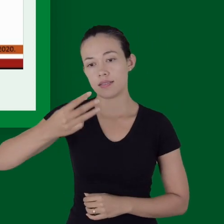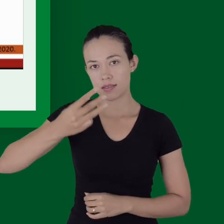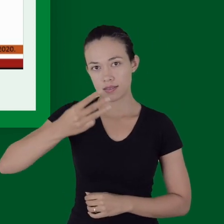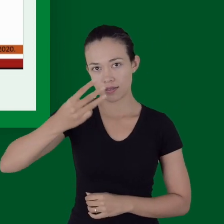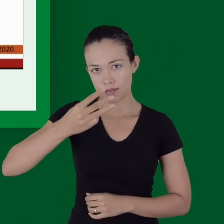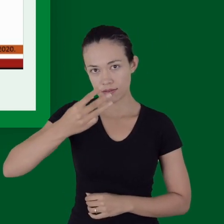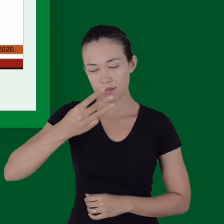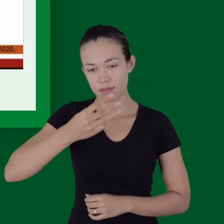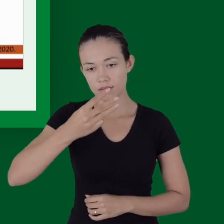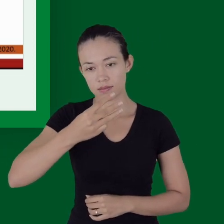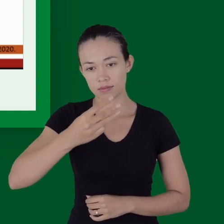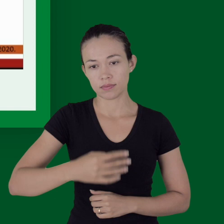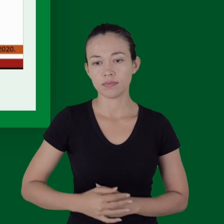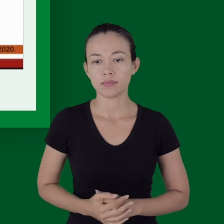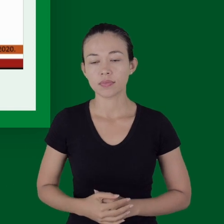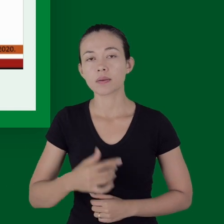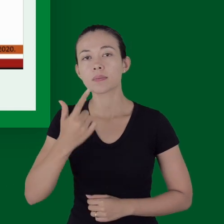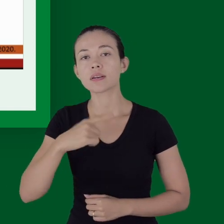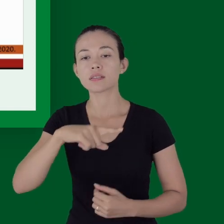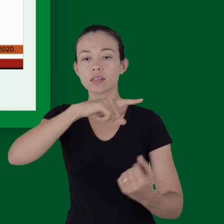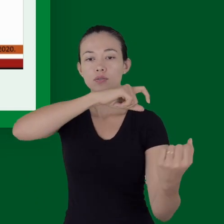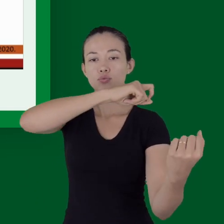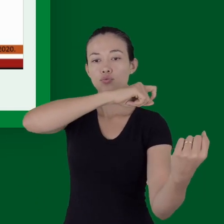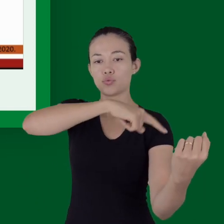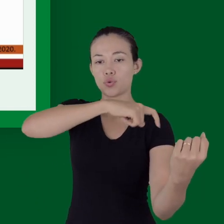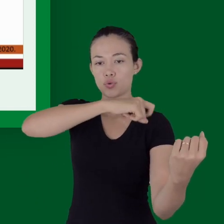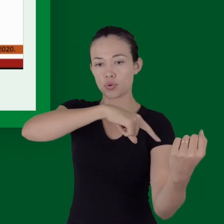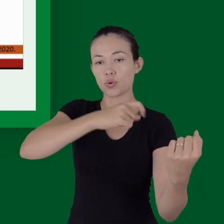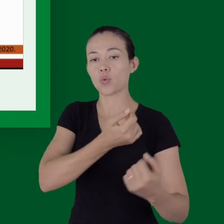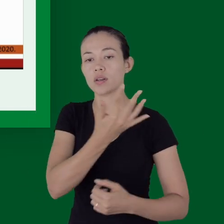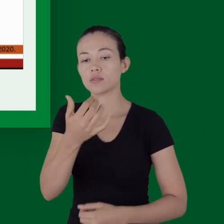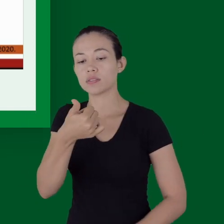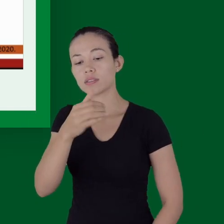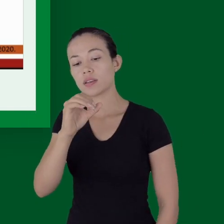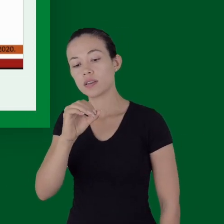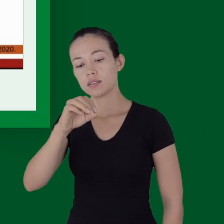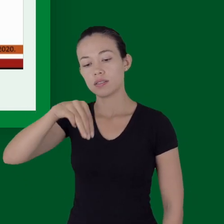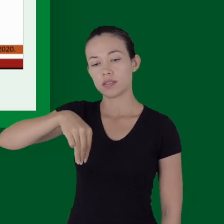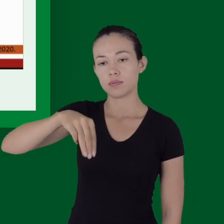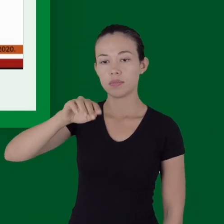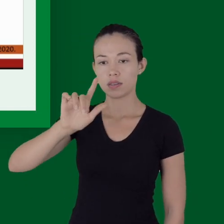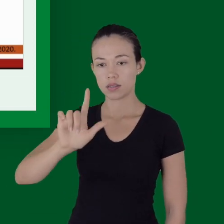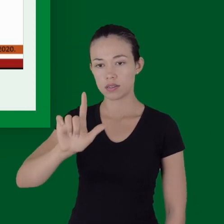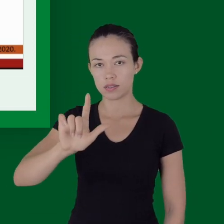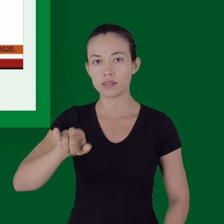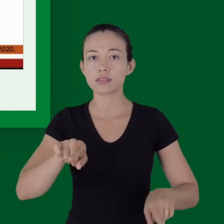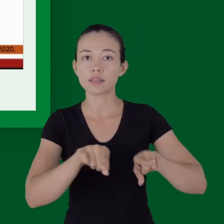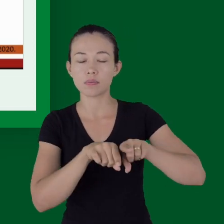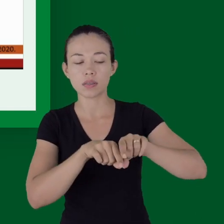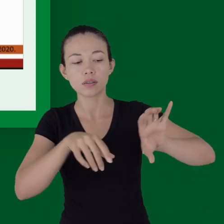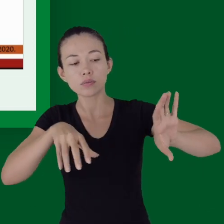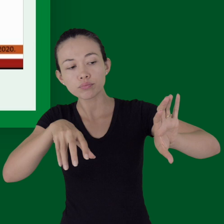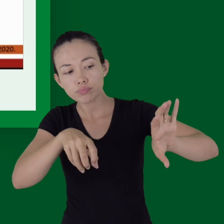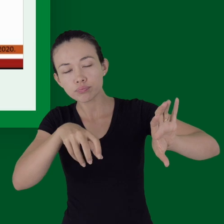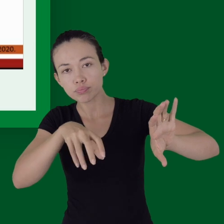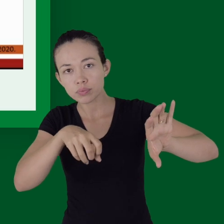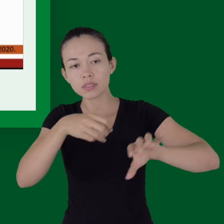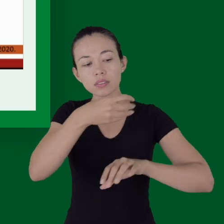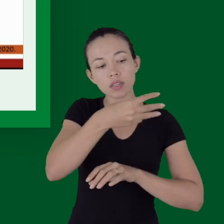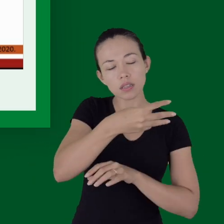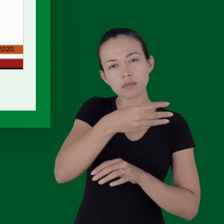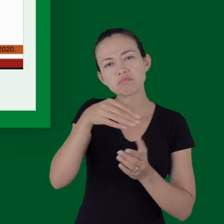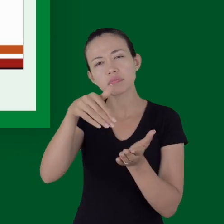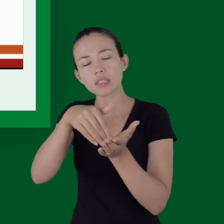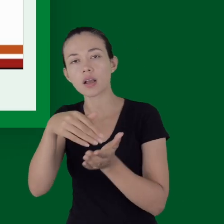Em seguida, a gente faz 10 ml de solução fisiológica e 3 a 4 ventilações de resgate.